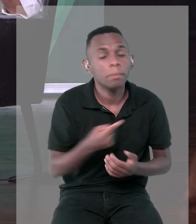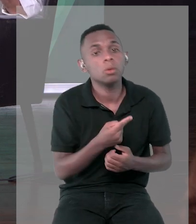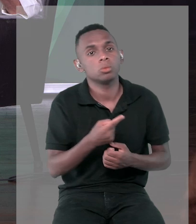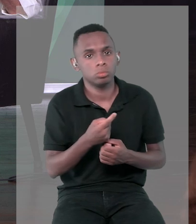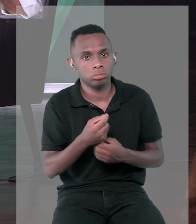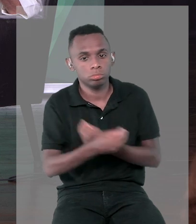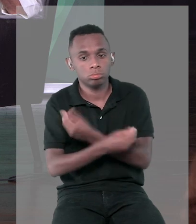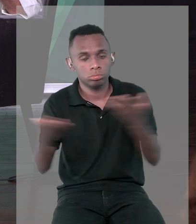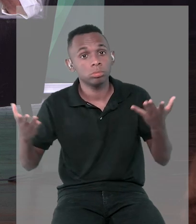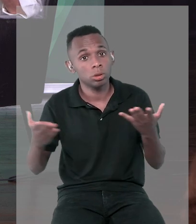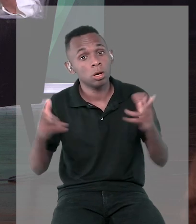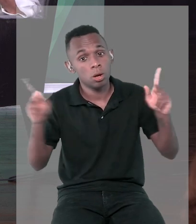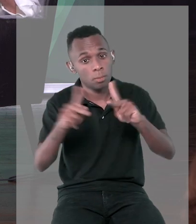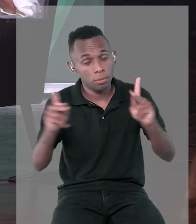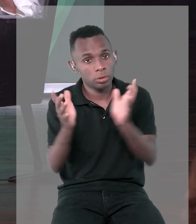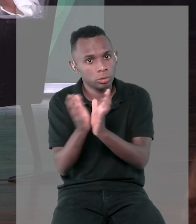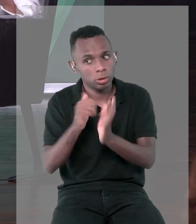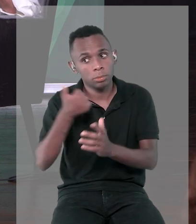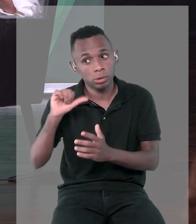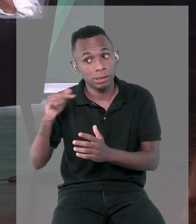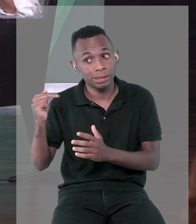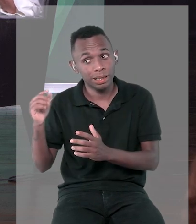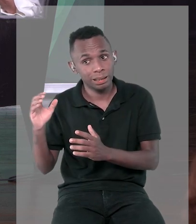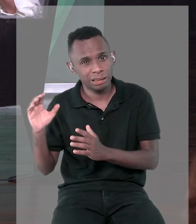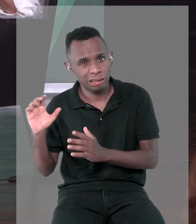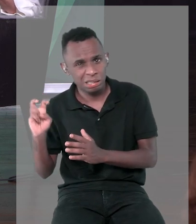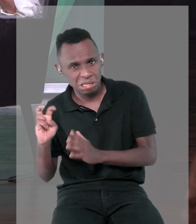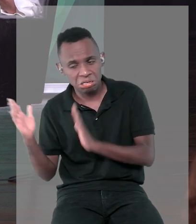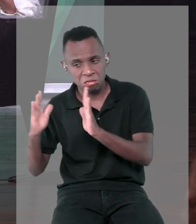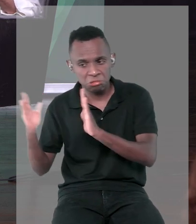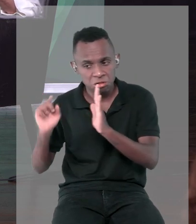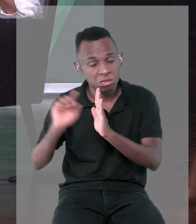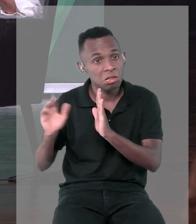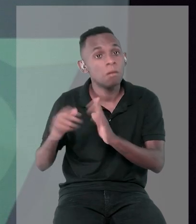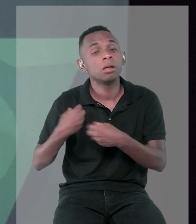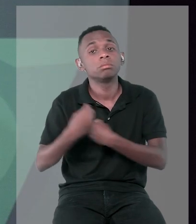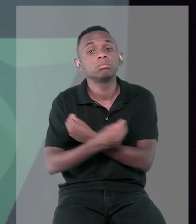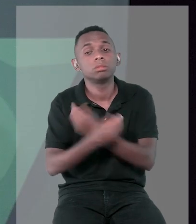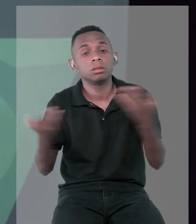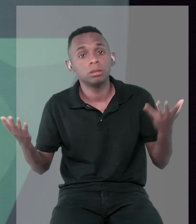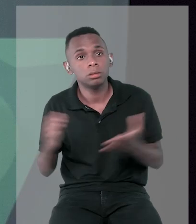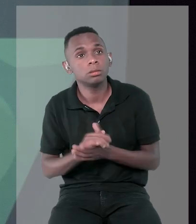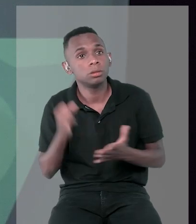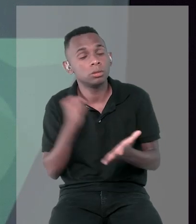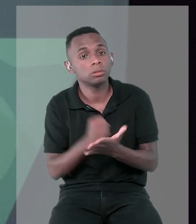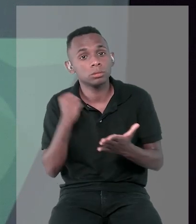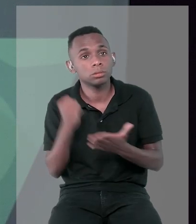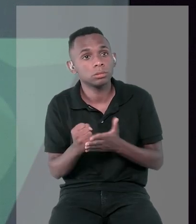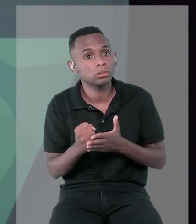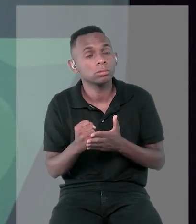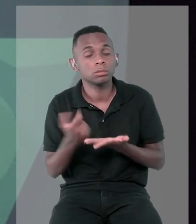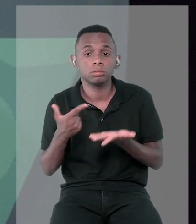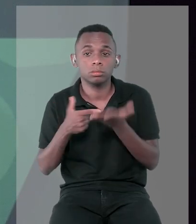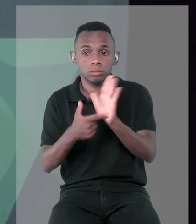exemplares para os professores. Isso em 80? Isso na década de 70, 75, 76. E o contrato